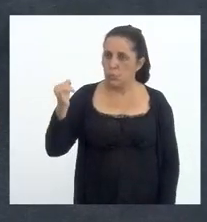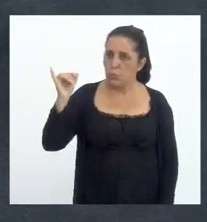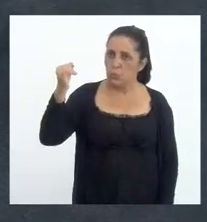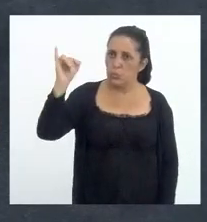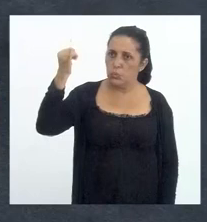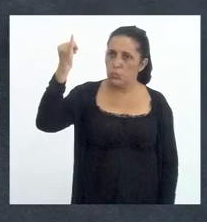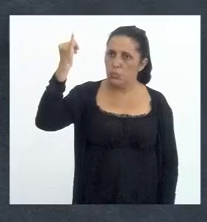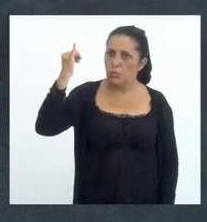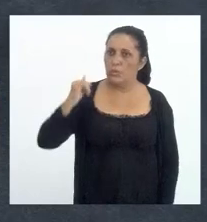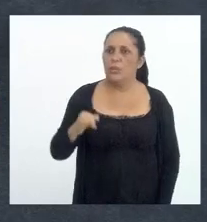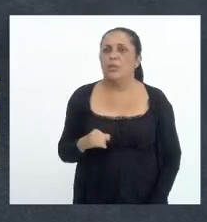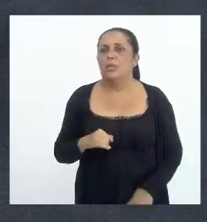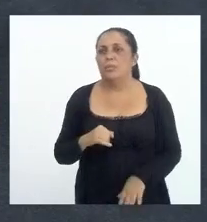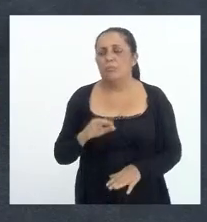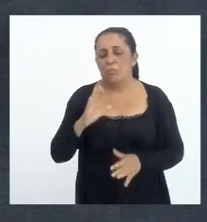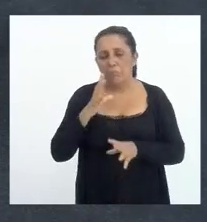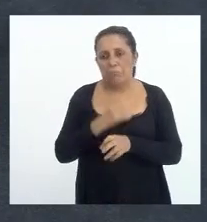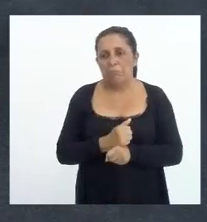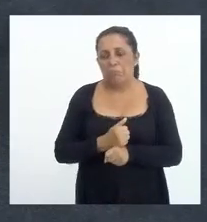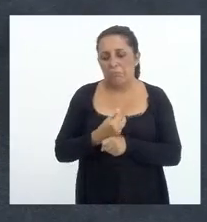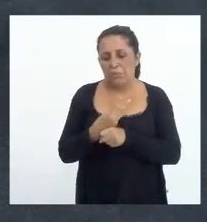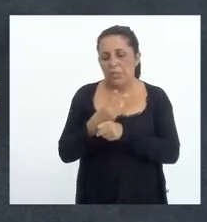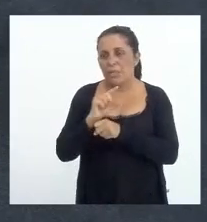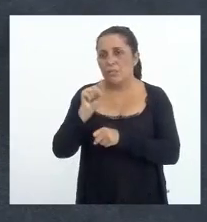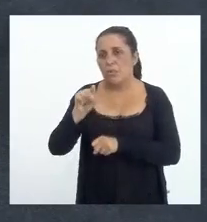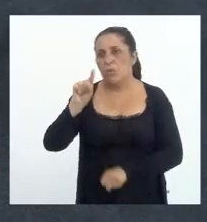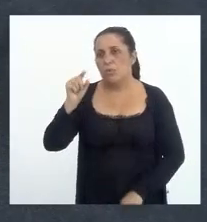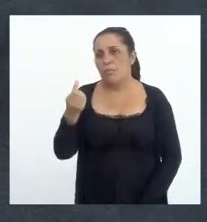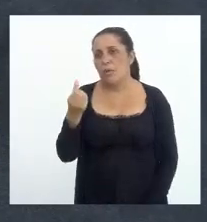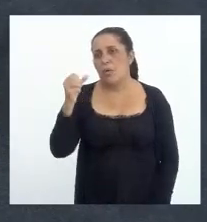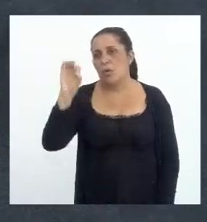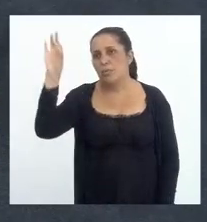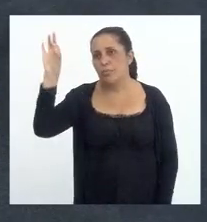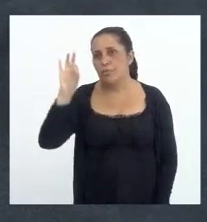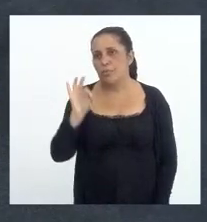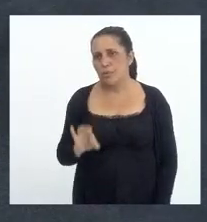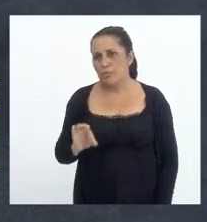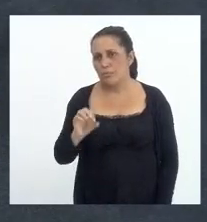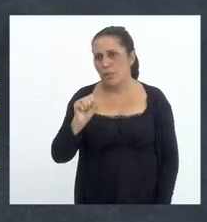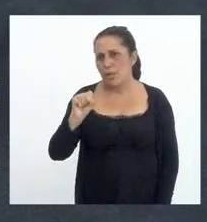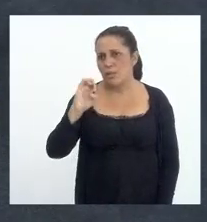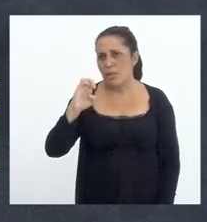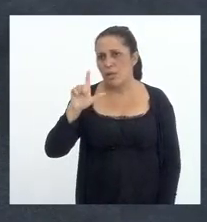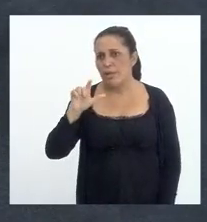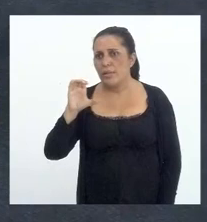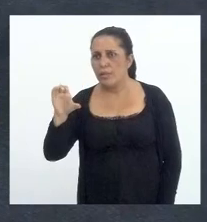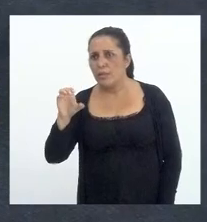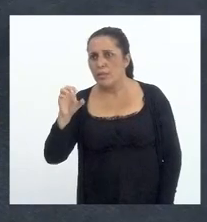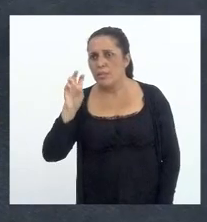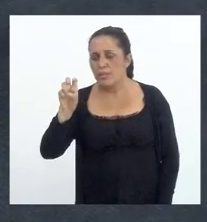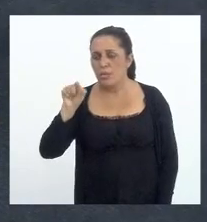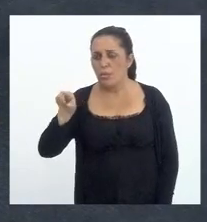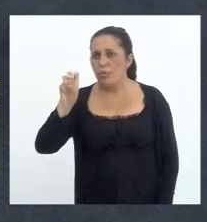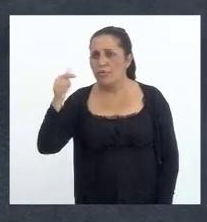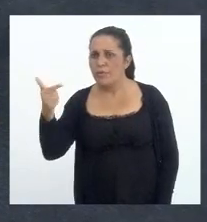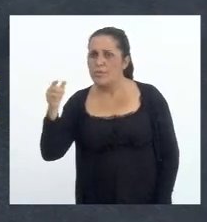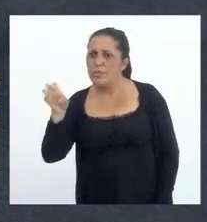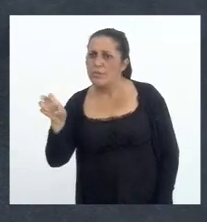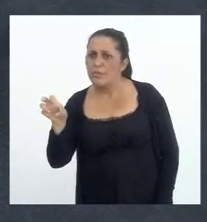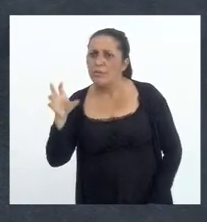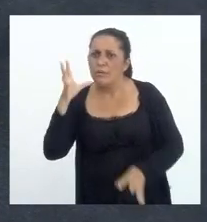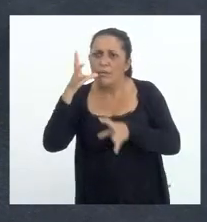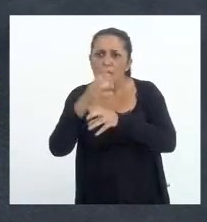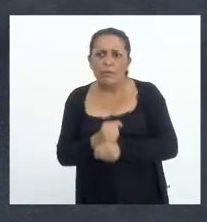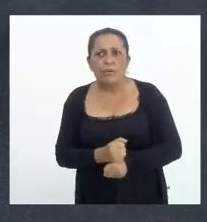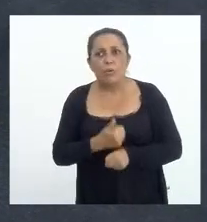dá um total de 13,68%. A Selic hoje está 5,25%. Se você abater esse limitador, dá